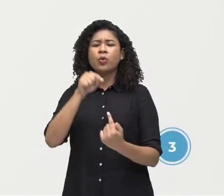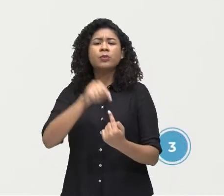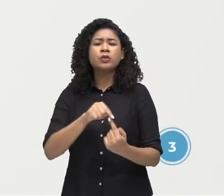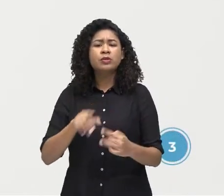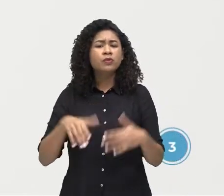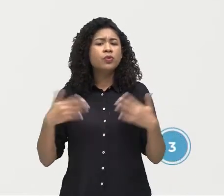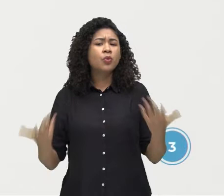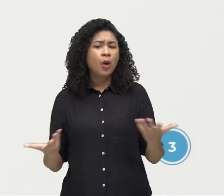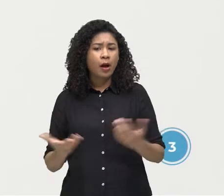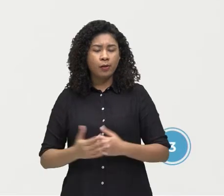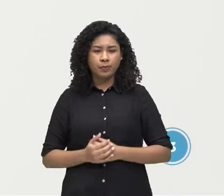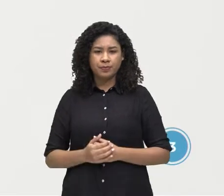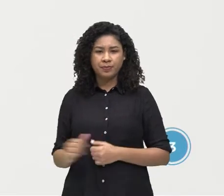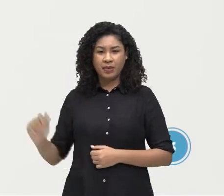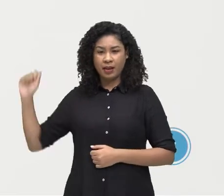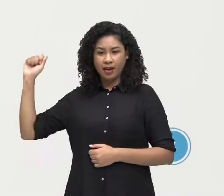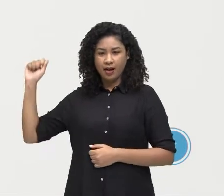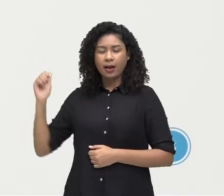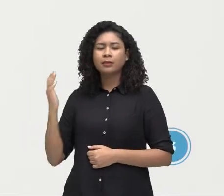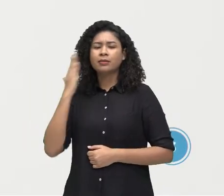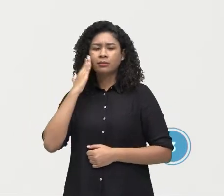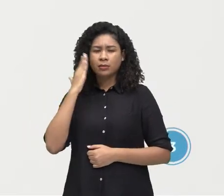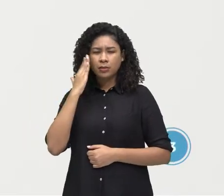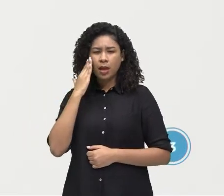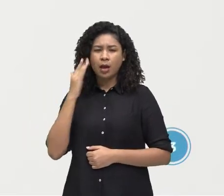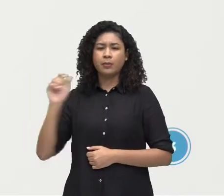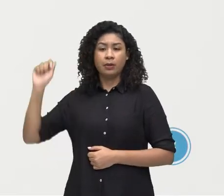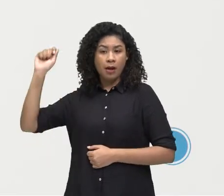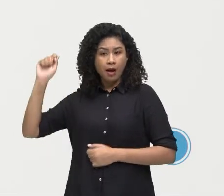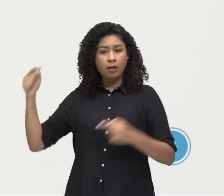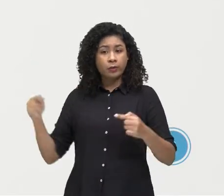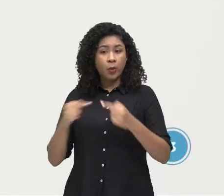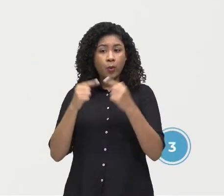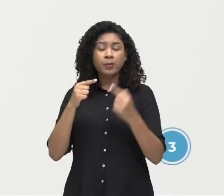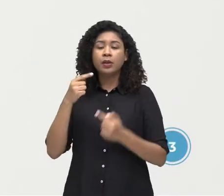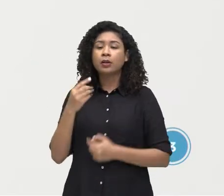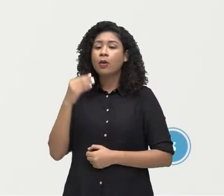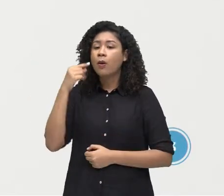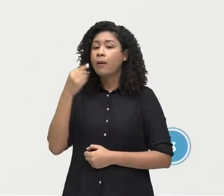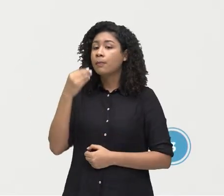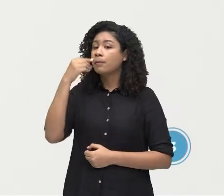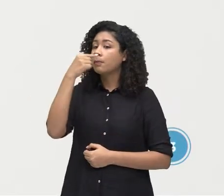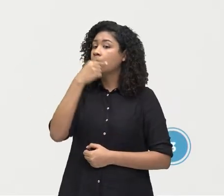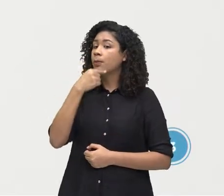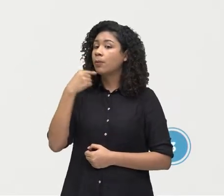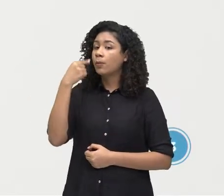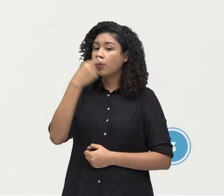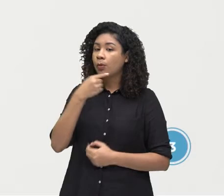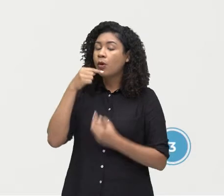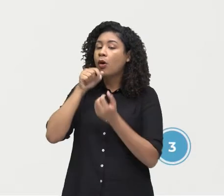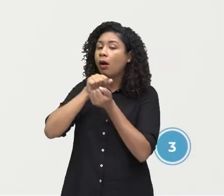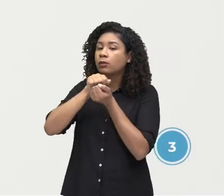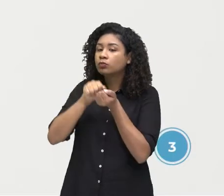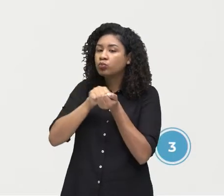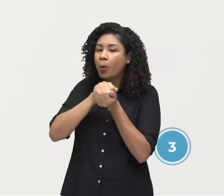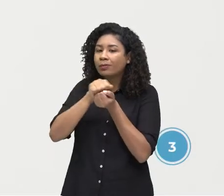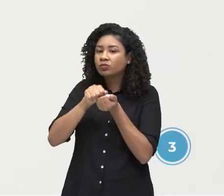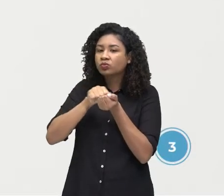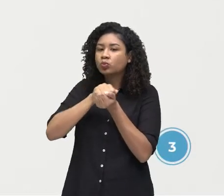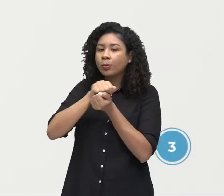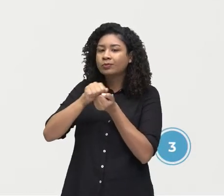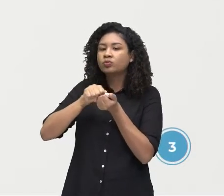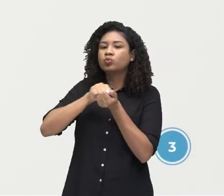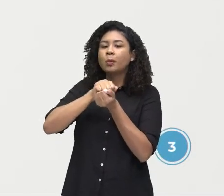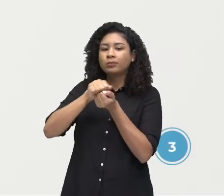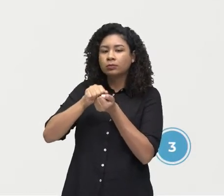digestão mecânica a gente sabe que acontece na mastigação, né? Então ela está relacionada com a boca, né? Com os dentes. Então não pode ser a